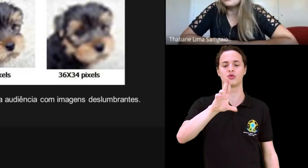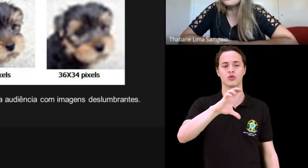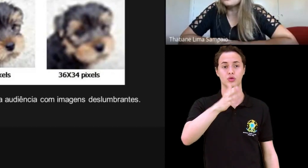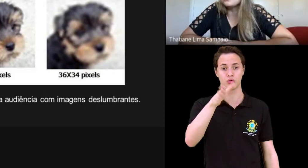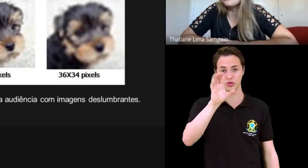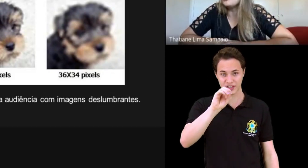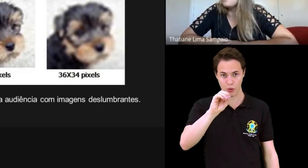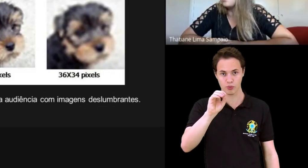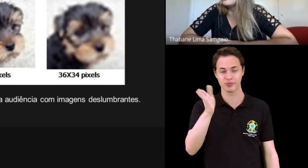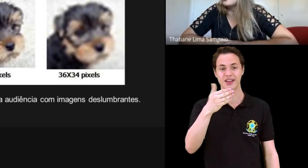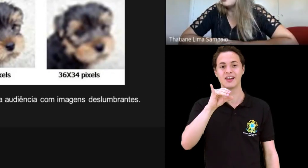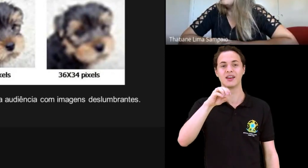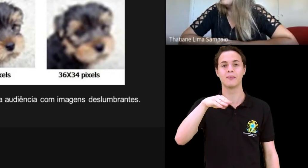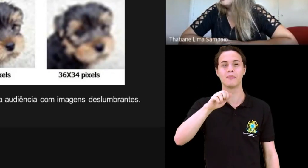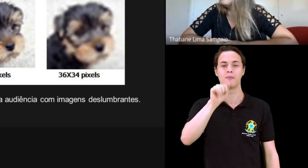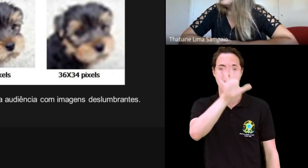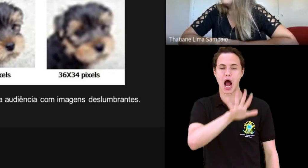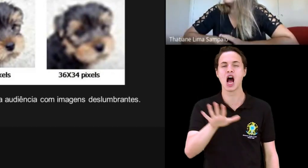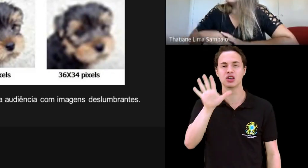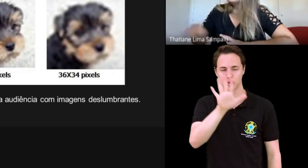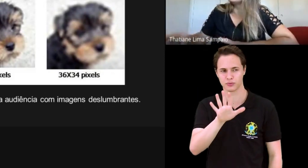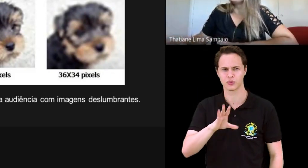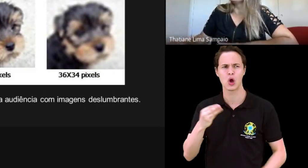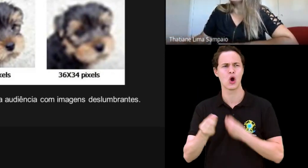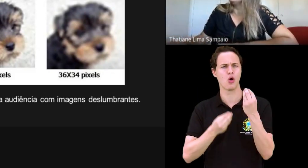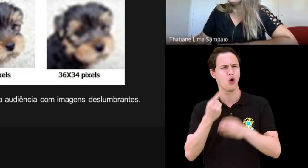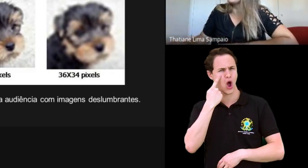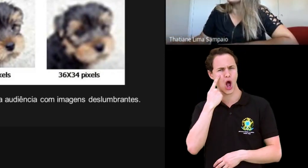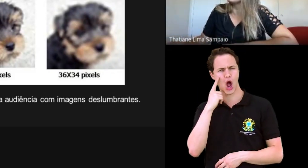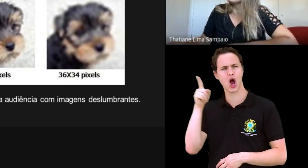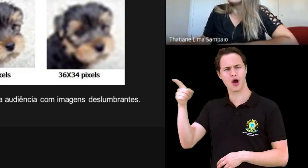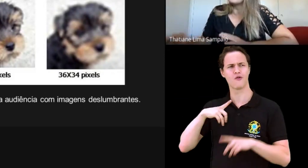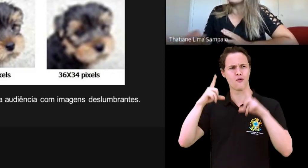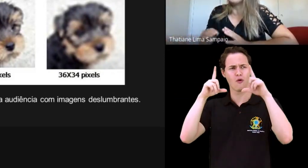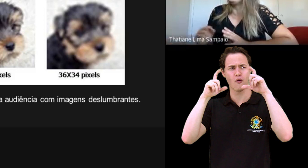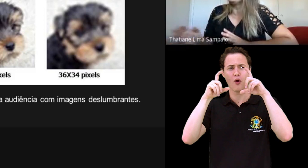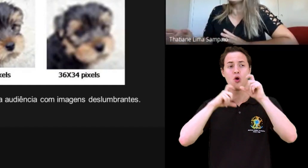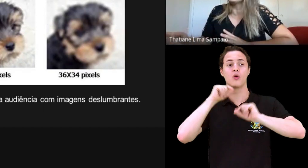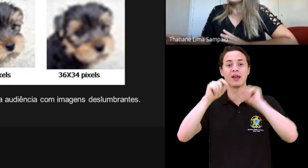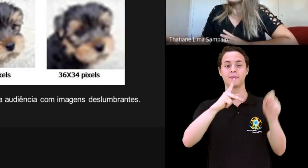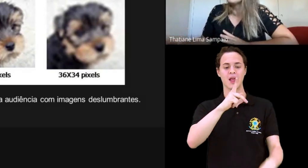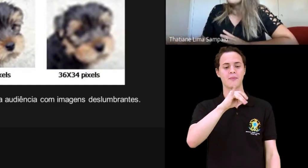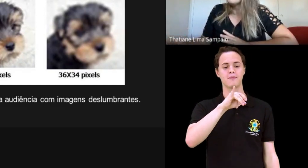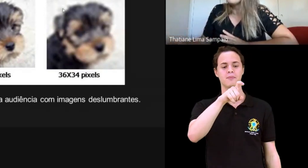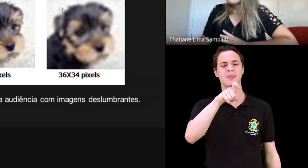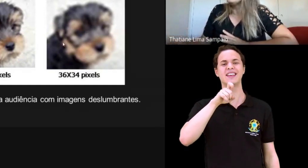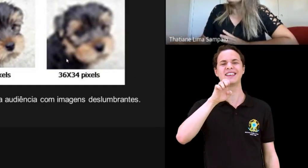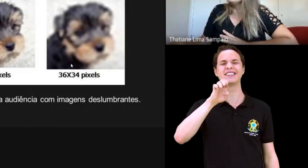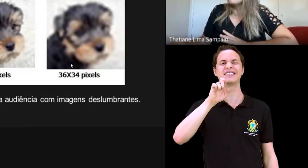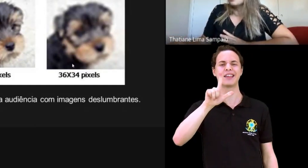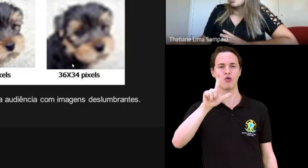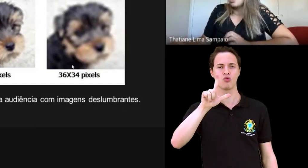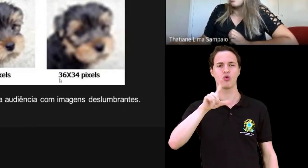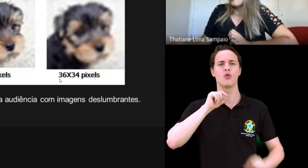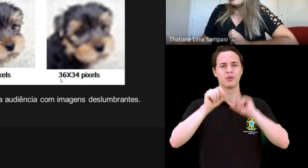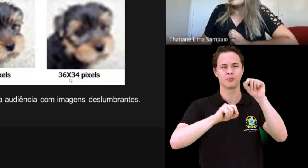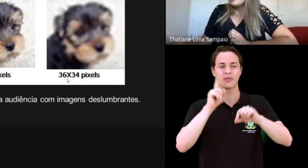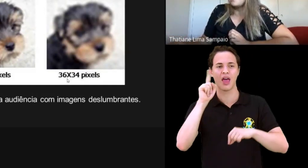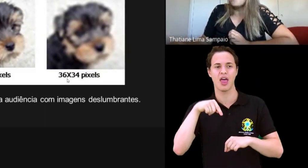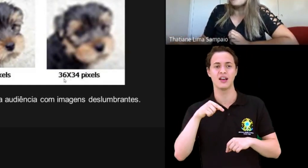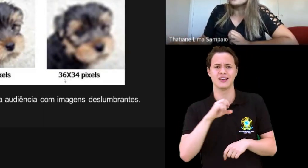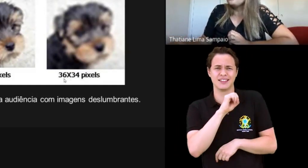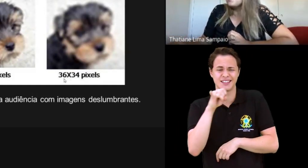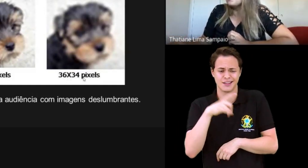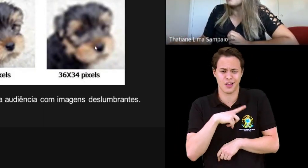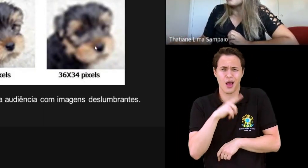Então, resolução de imagem é um tema que vocês estão vendo aqui, a questão da palavra pixels, o quanto, quando você